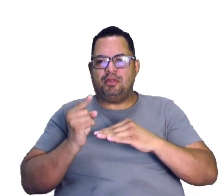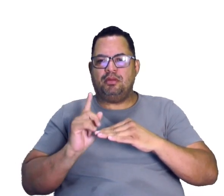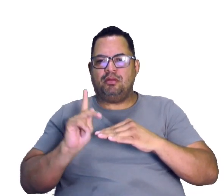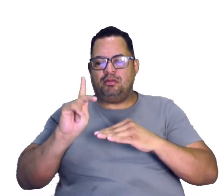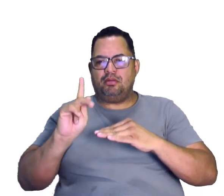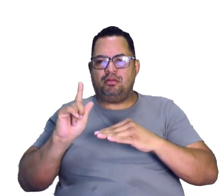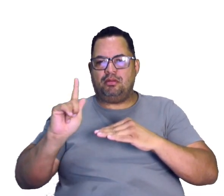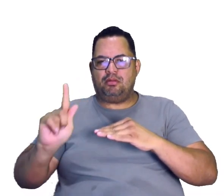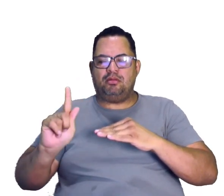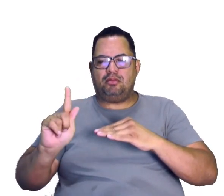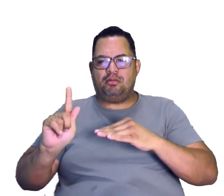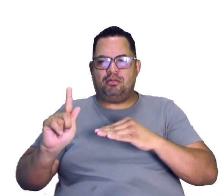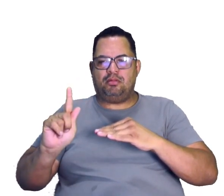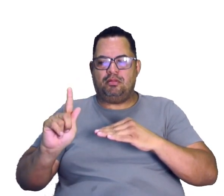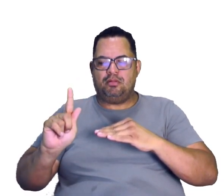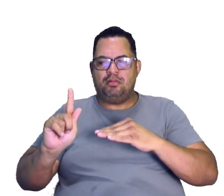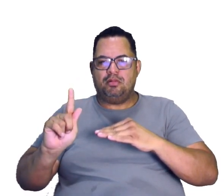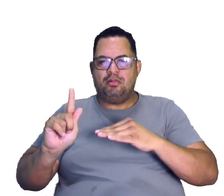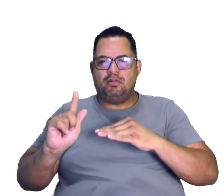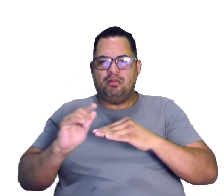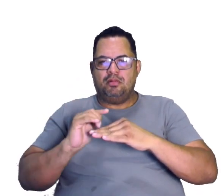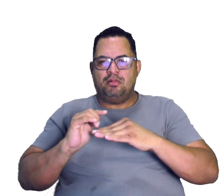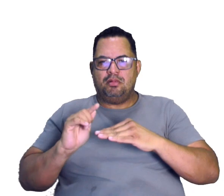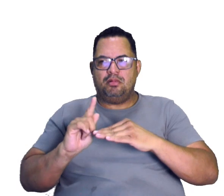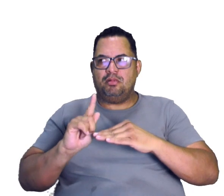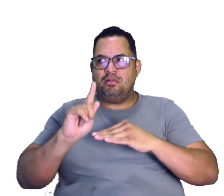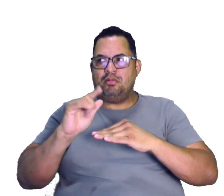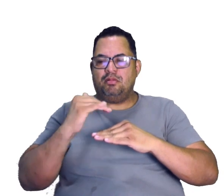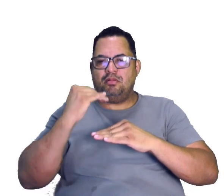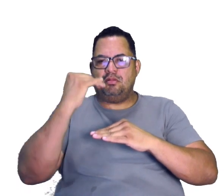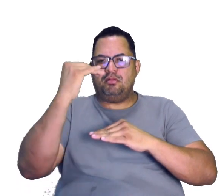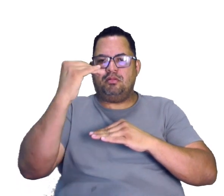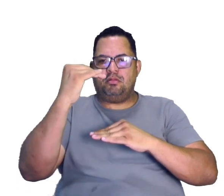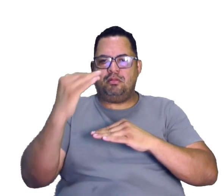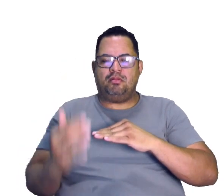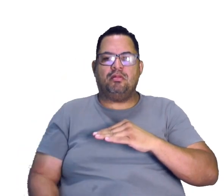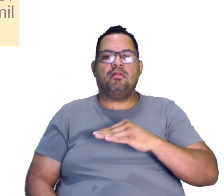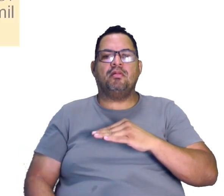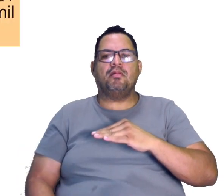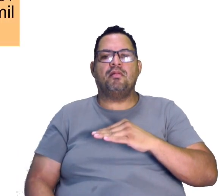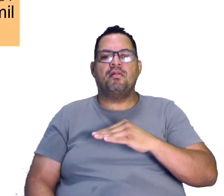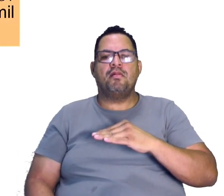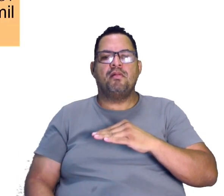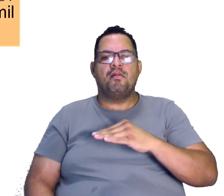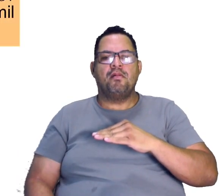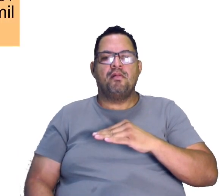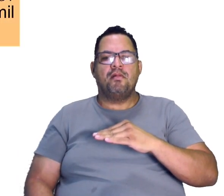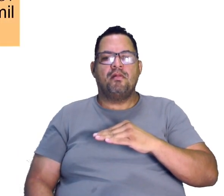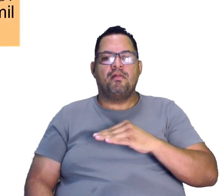Se você quiser 1 quilograma, é que vai ter 1000 gramas. Tá bom?